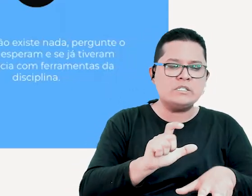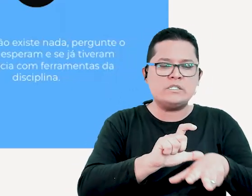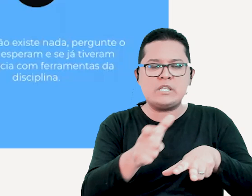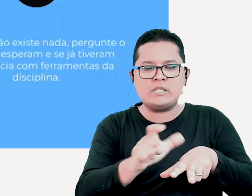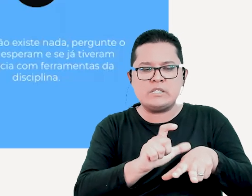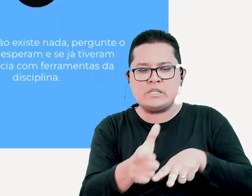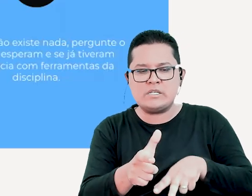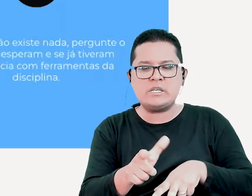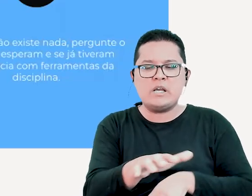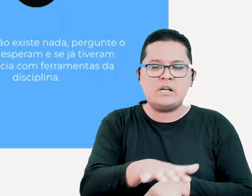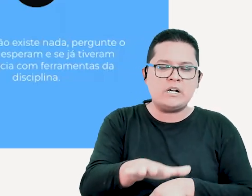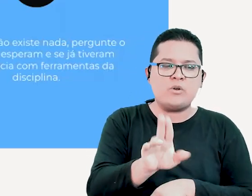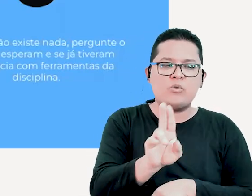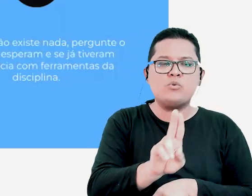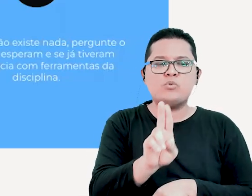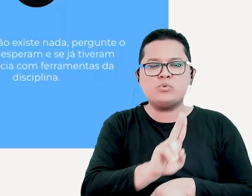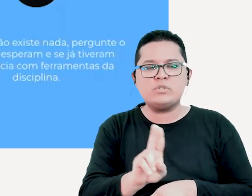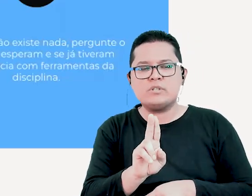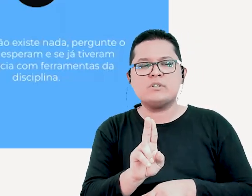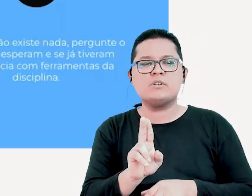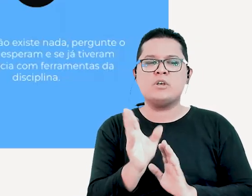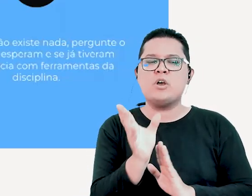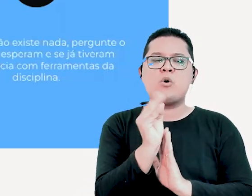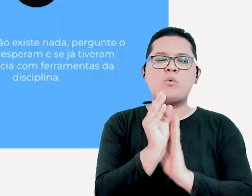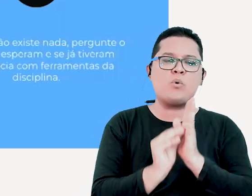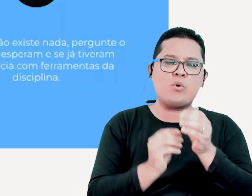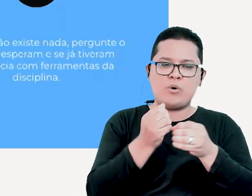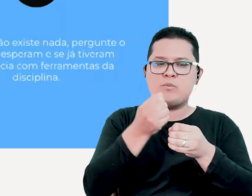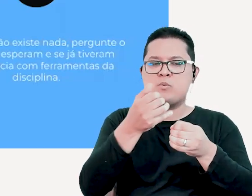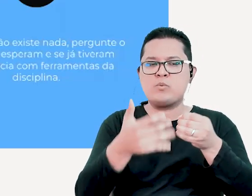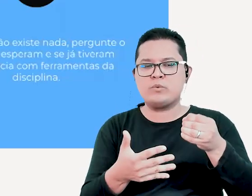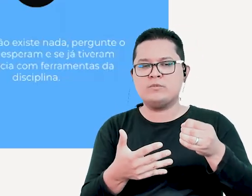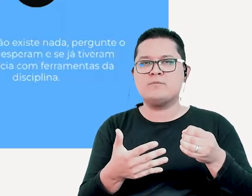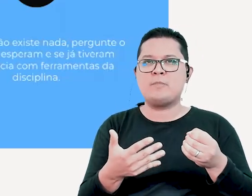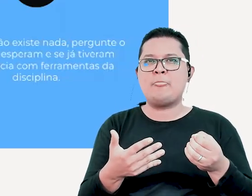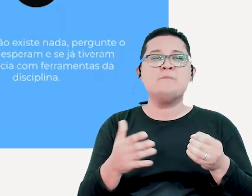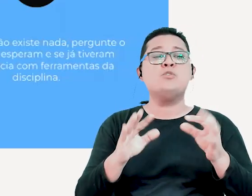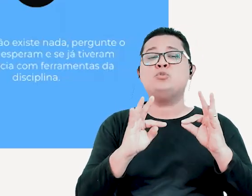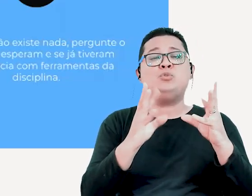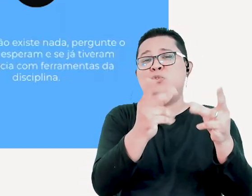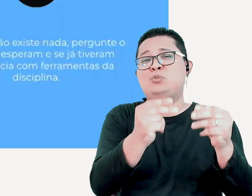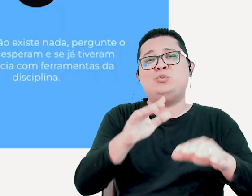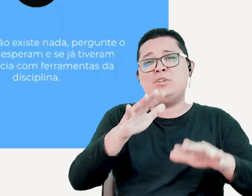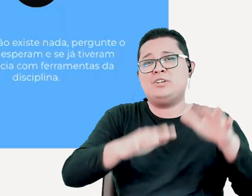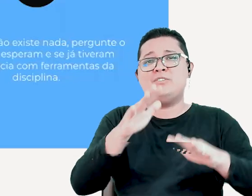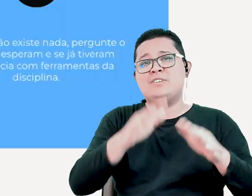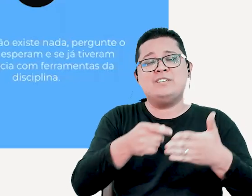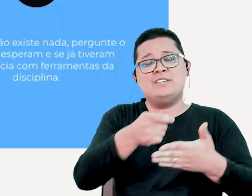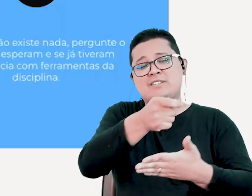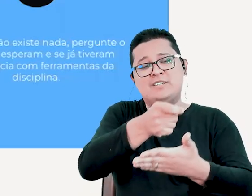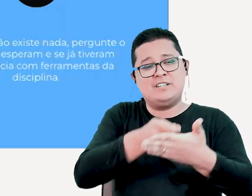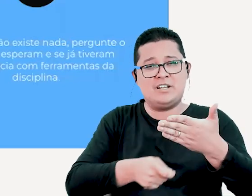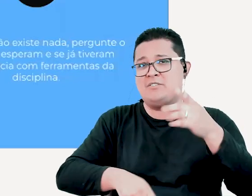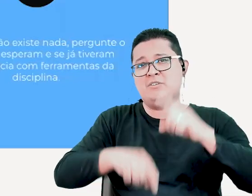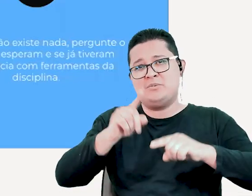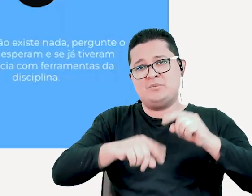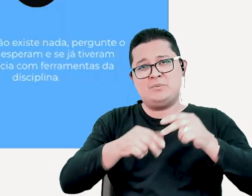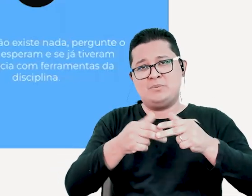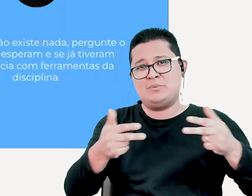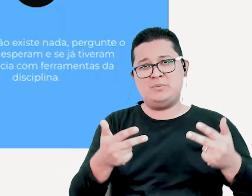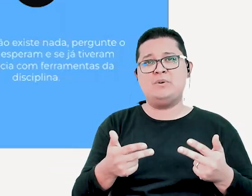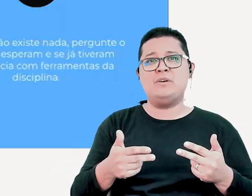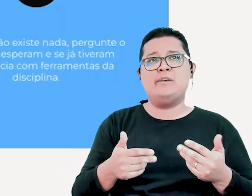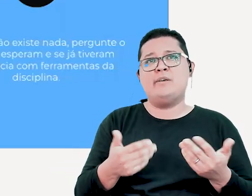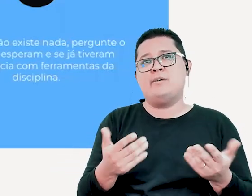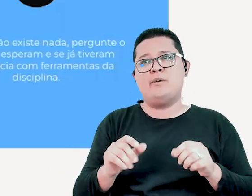fim das contas, todo mundo escreve para produto, seja para um e-mail, seja para uma tela, seja para um SMS,